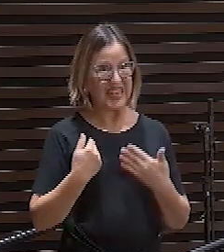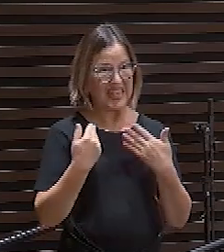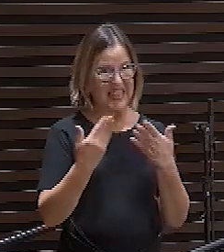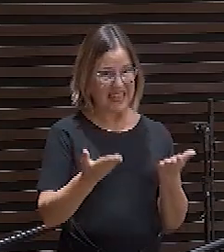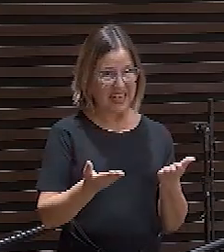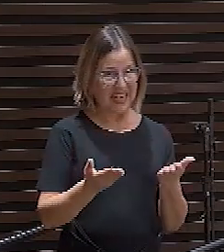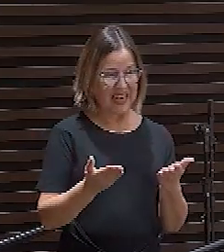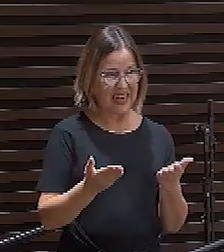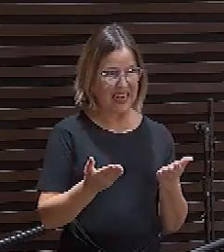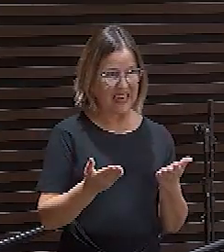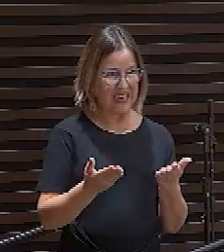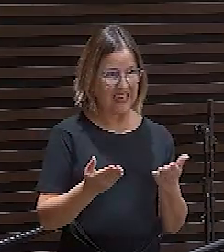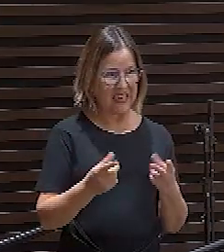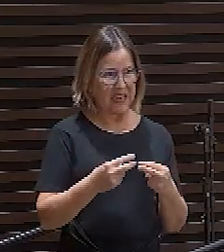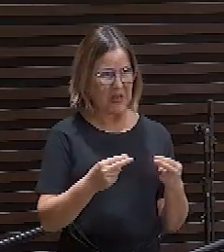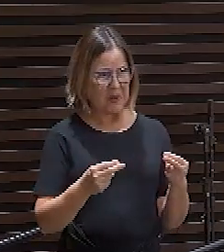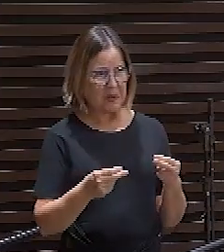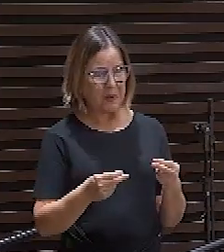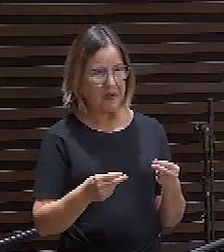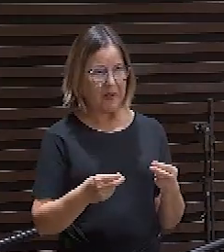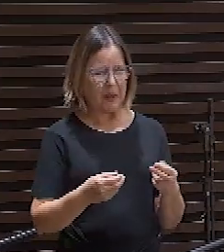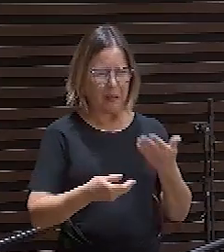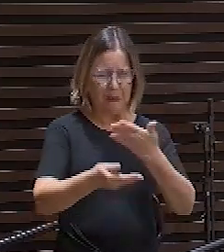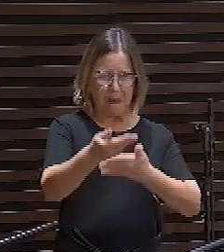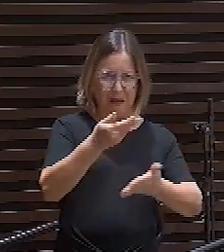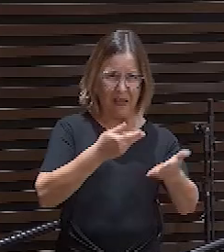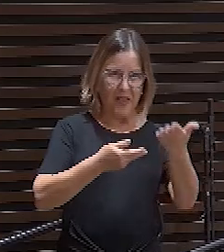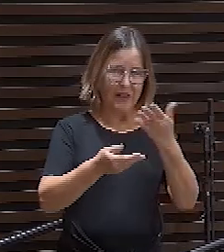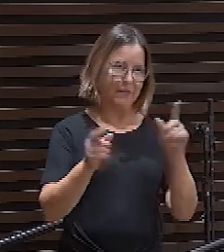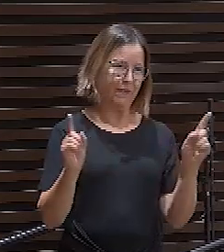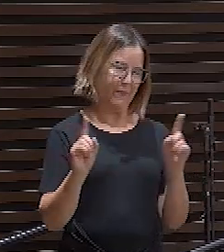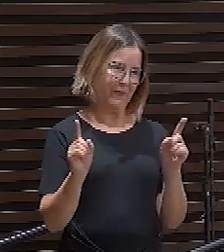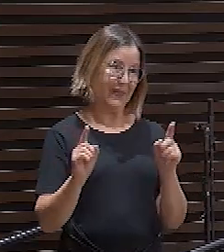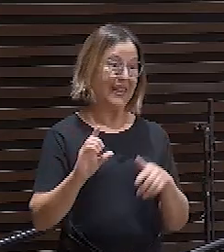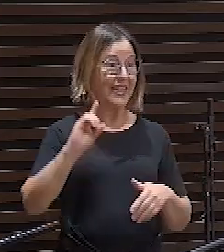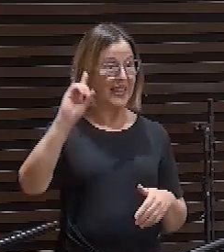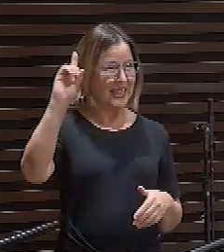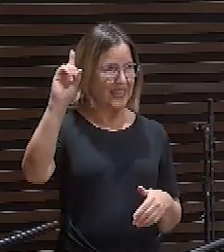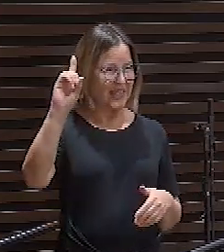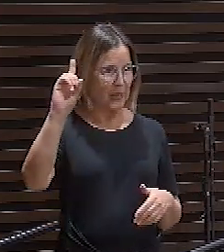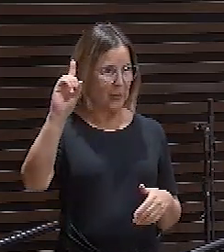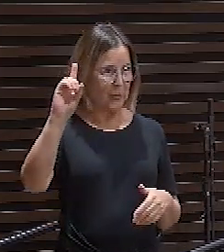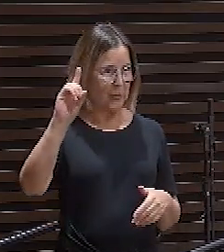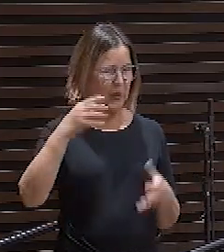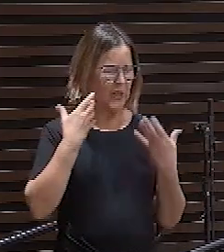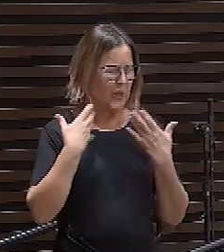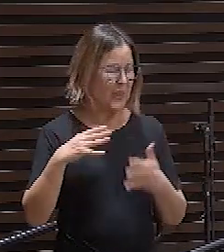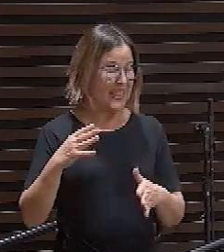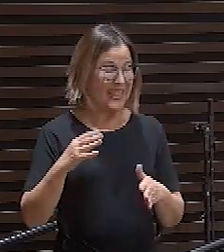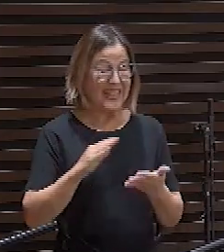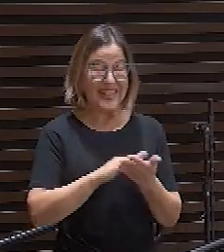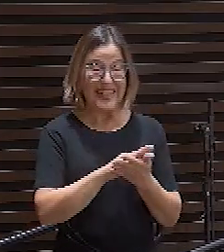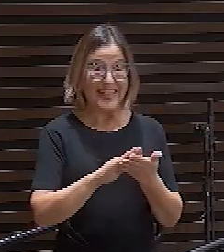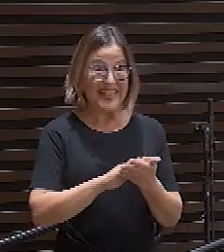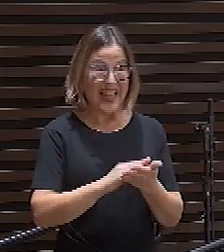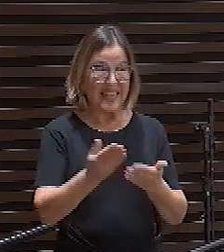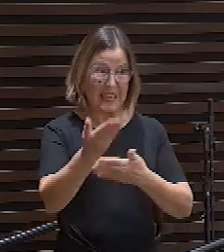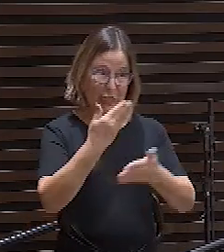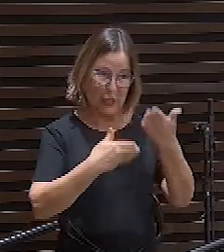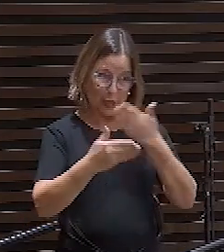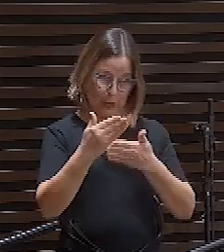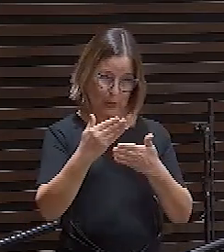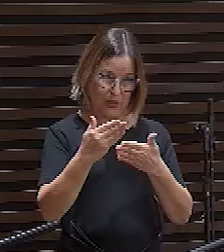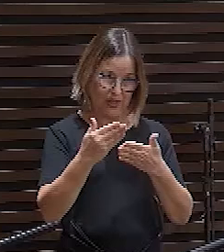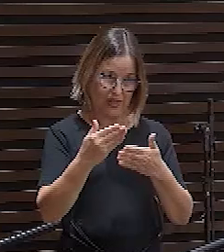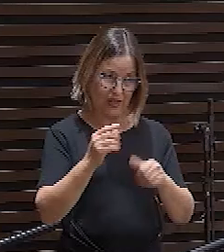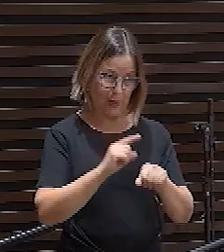por interesse, por querer alguma coisa em troca. Deus não quis nada em troca quando Ele deu seu Filho para morrer